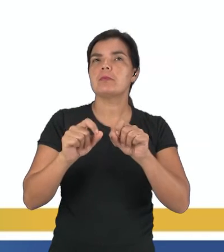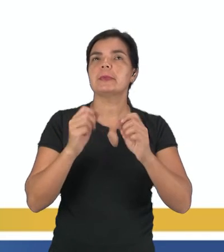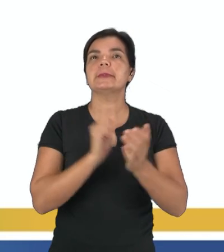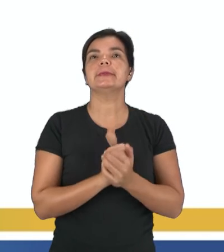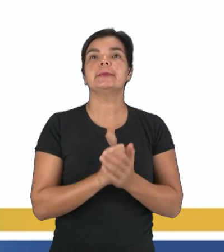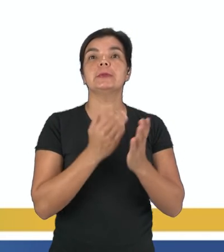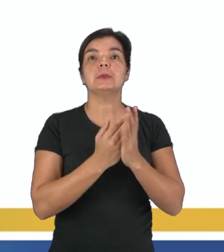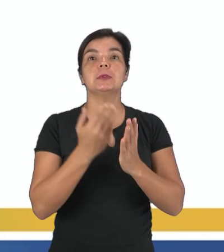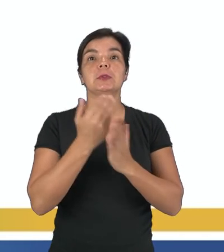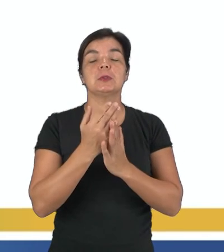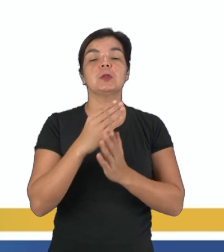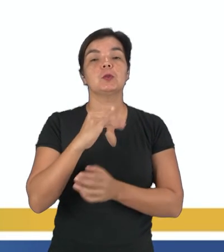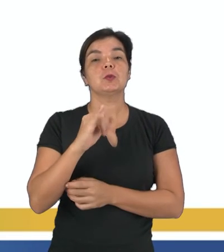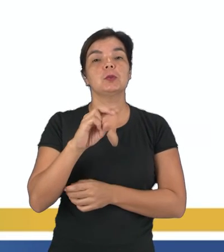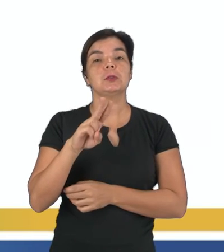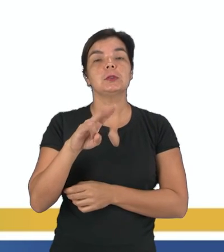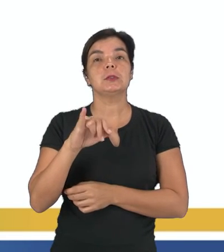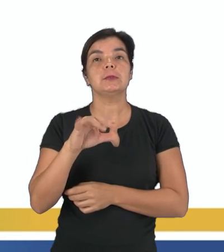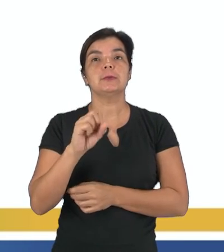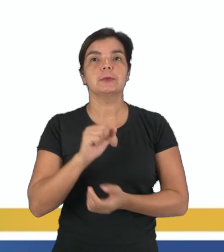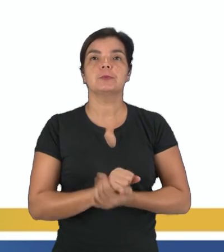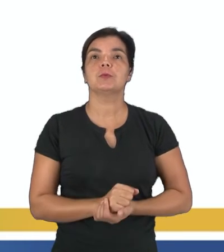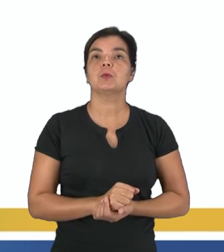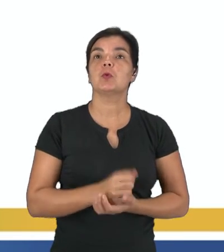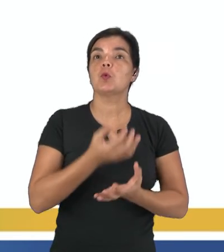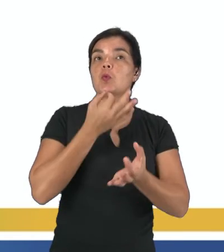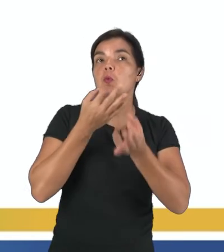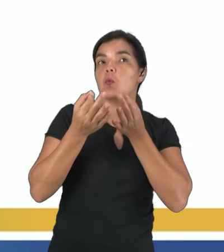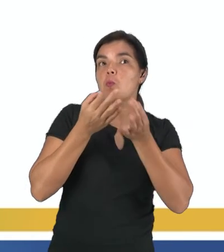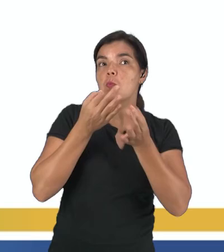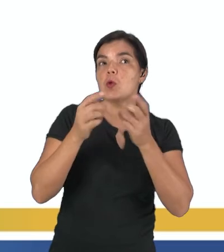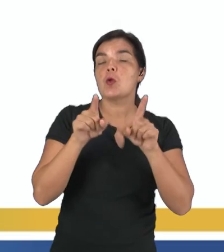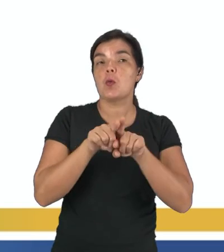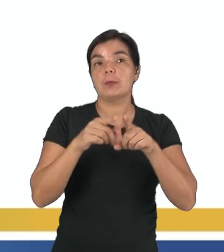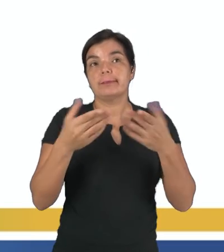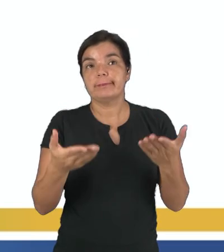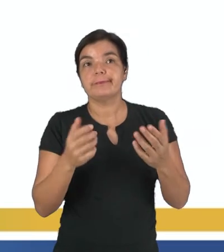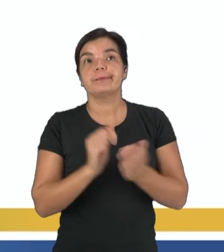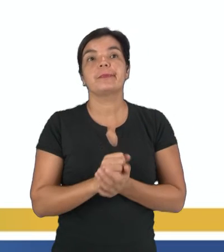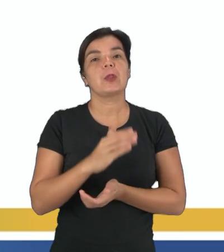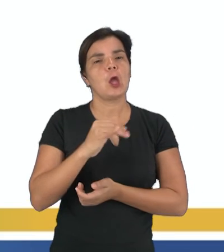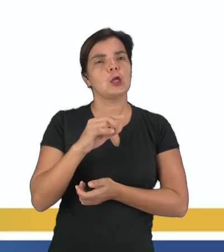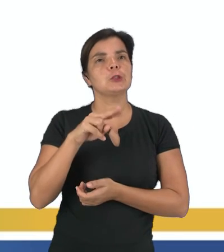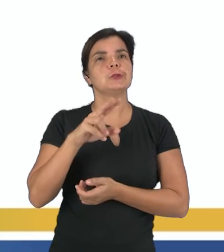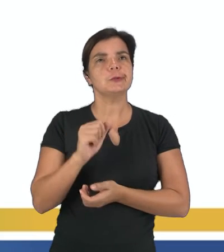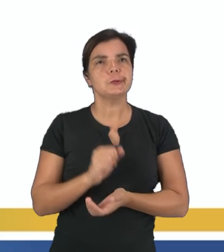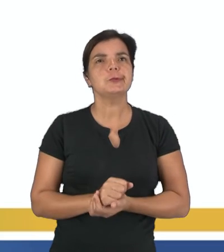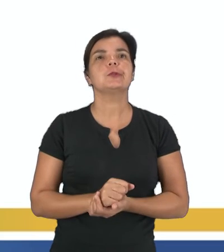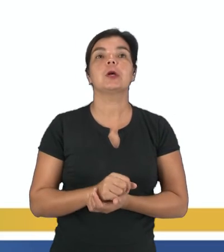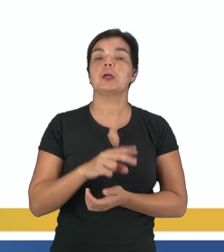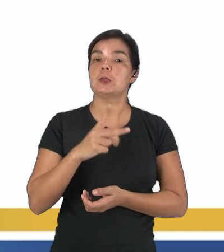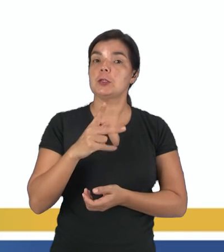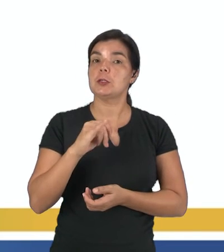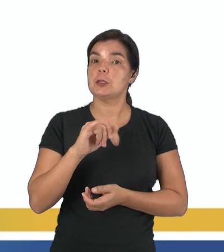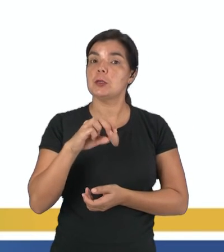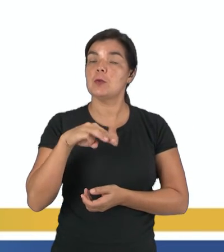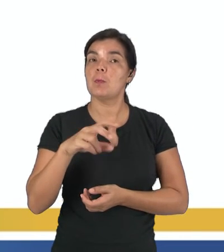mais acendrado civismo. Como argumento, no entanto, é cínica